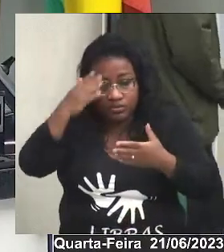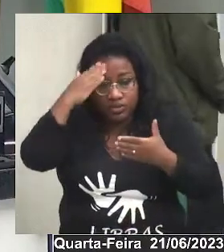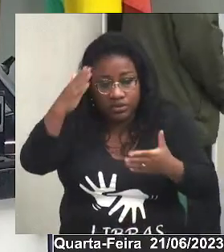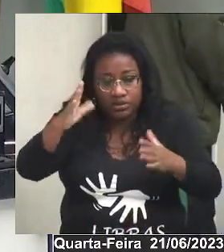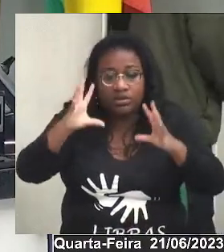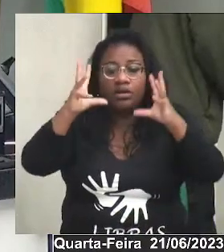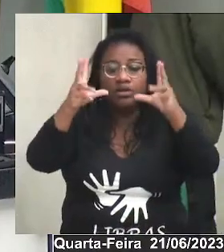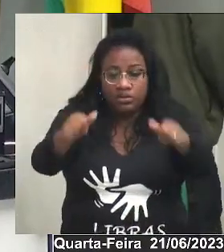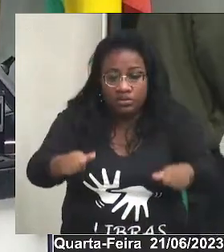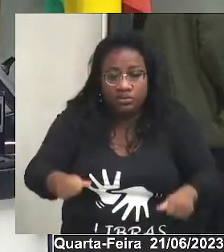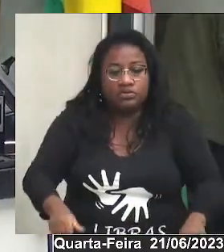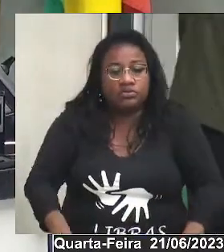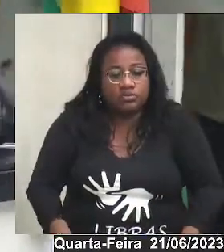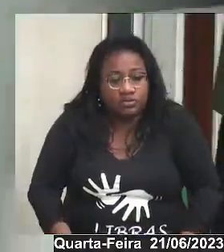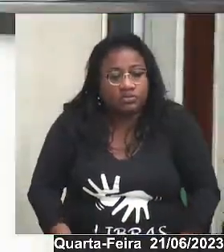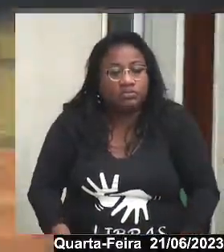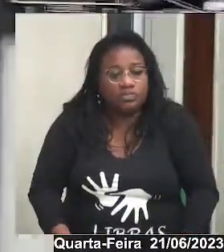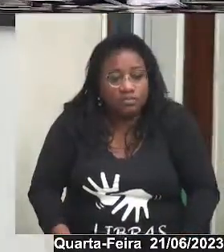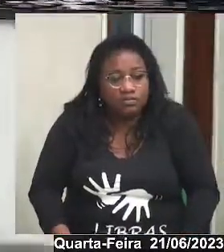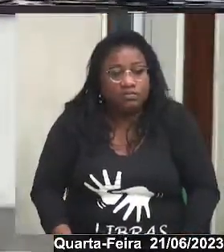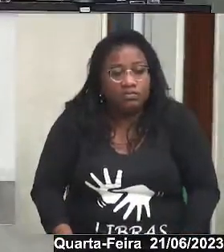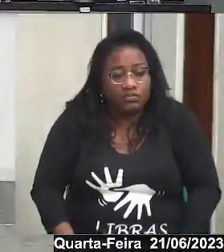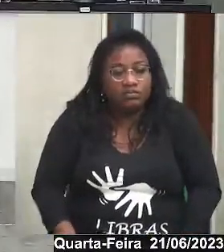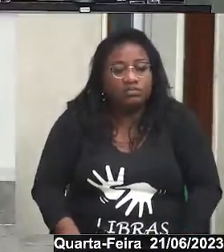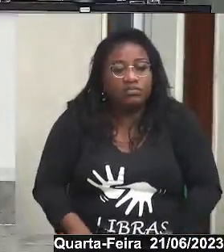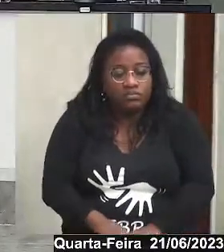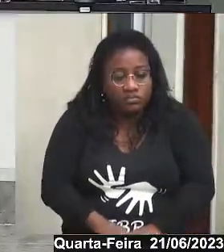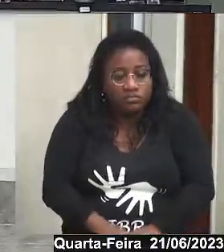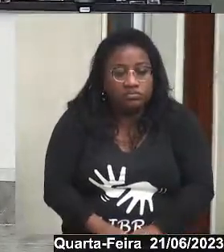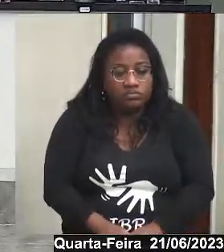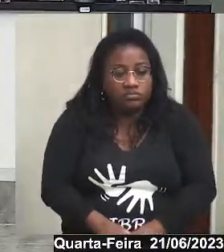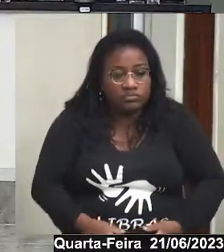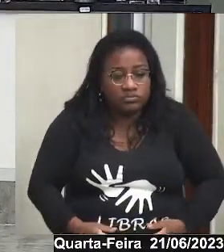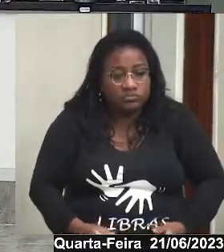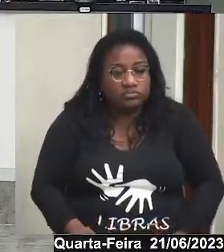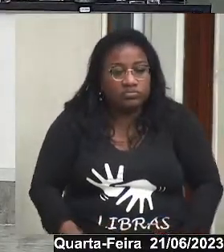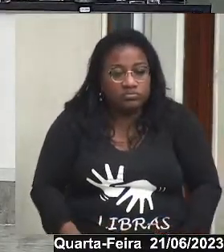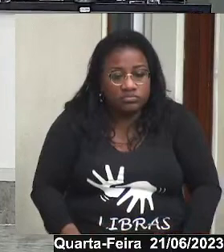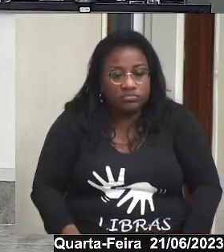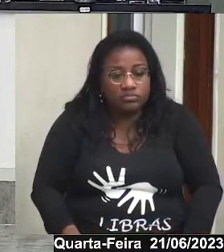ação. Meu muito obrigado, bom dia a todos. Próximo inscrito.